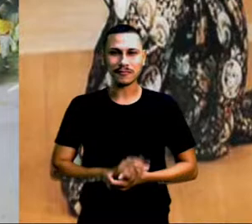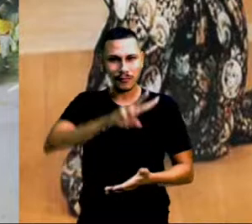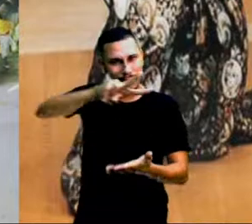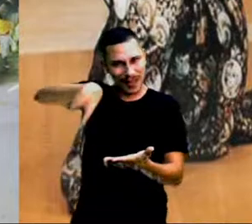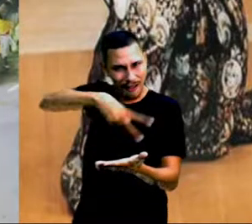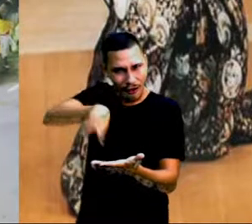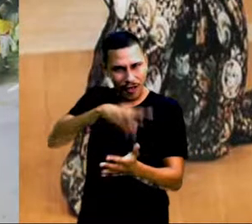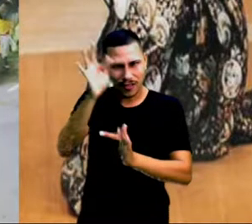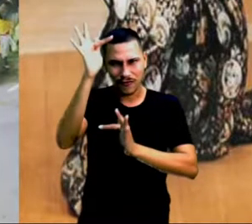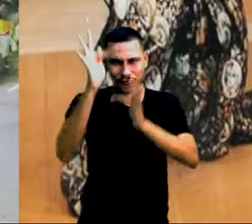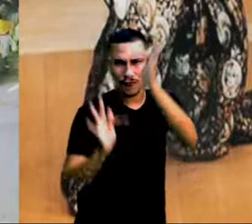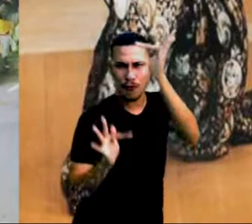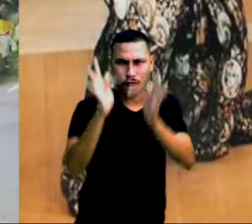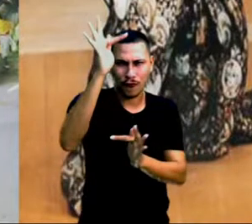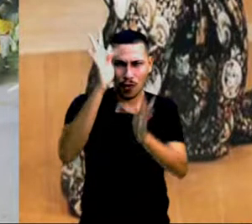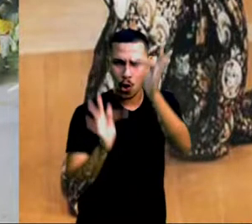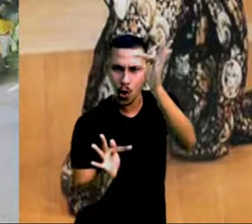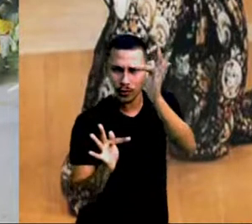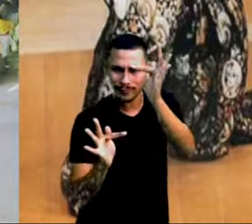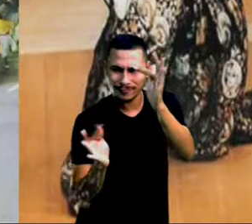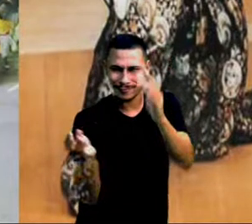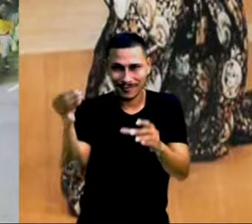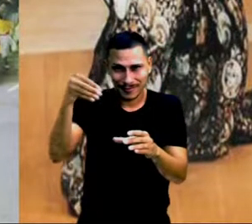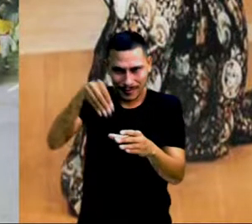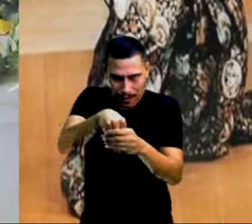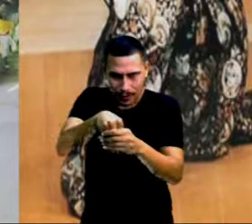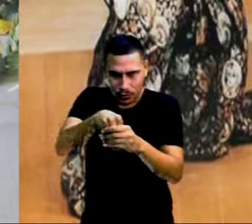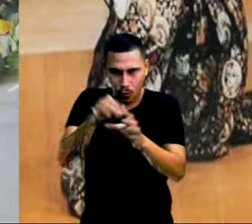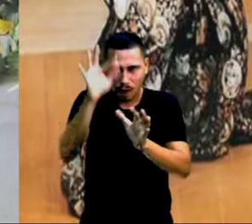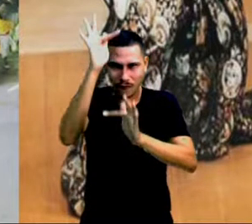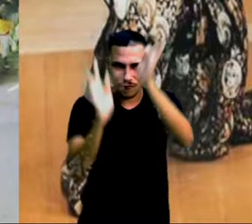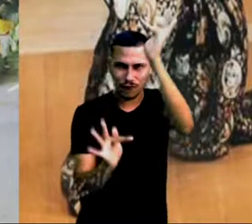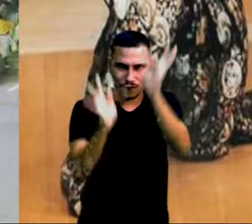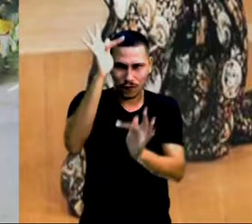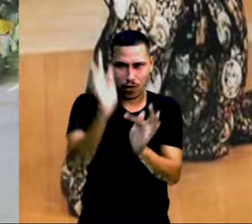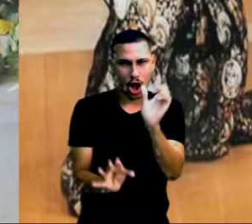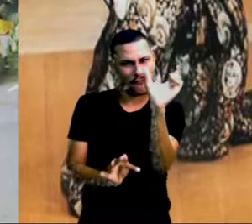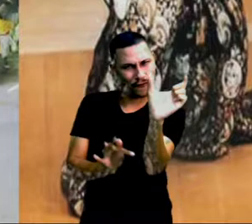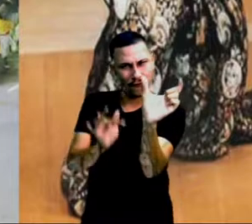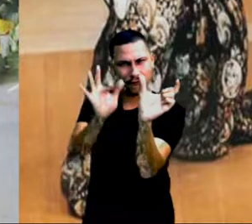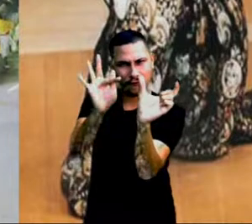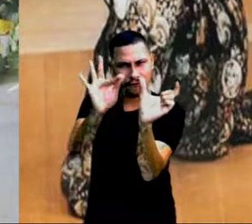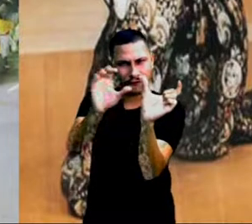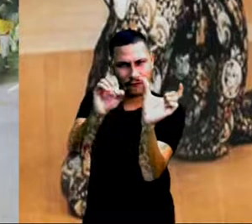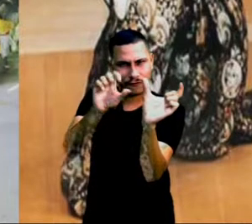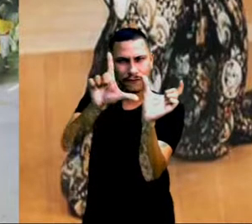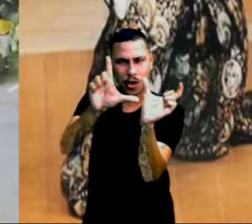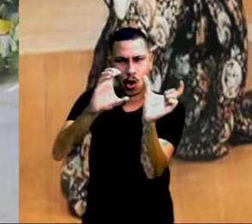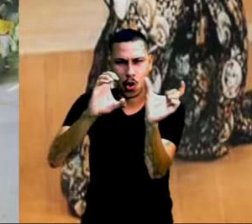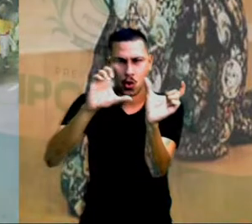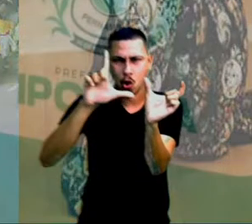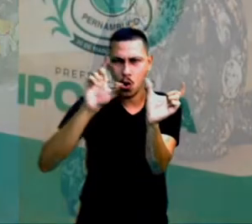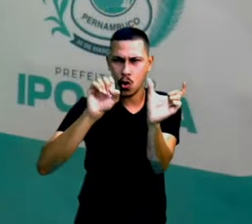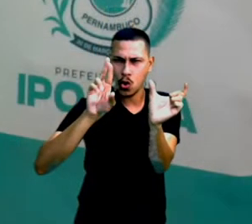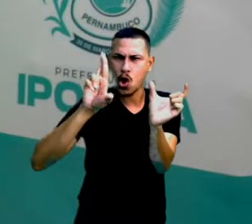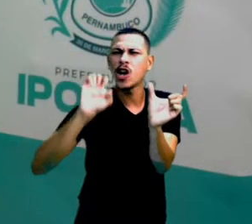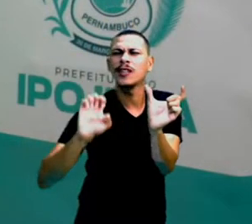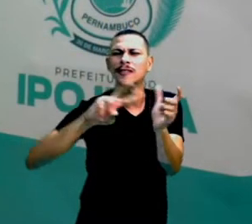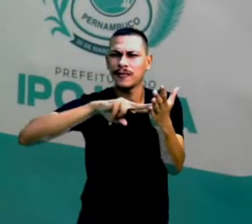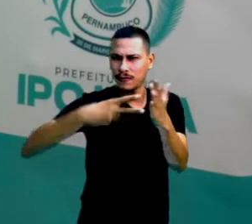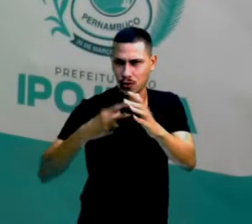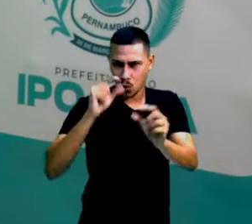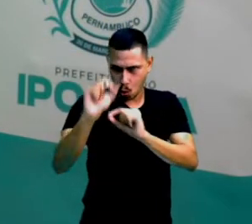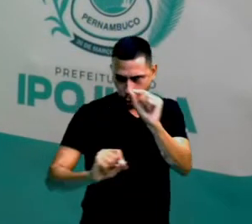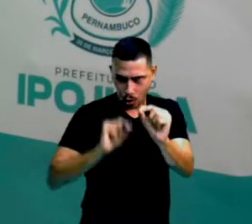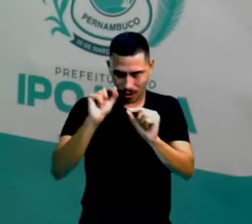Danças folclóricas está dentro do folclore, minha gente. E o que é o folclore? O folclore é tudo